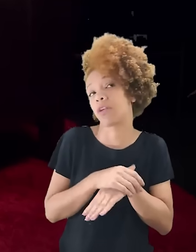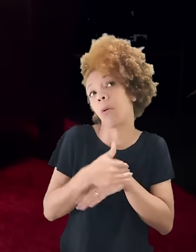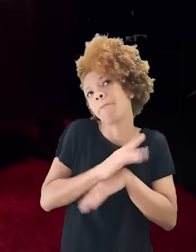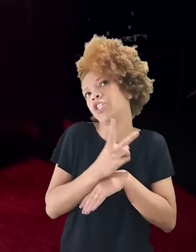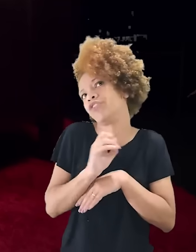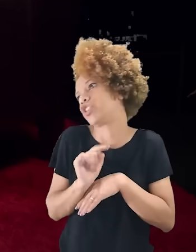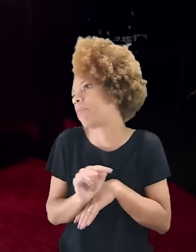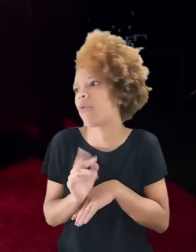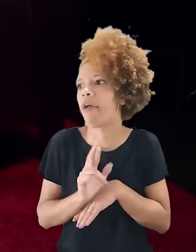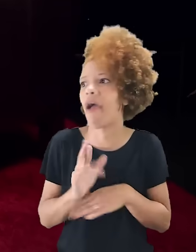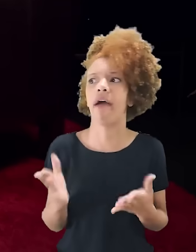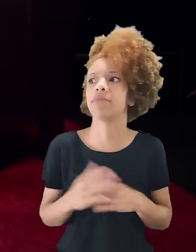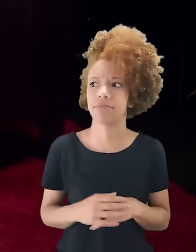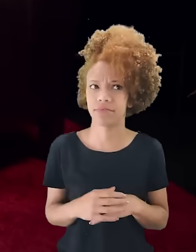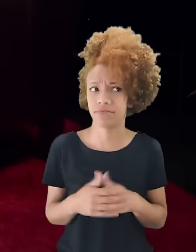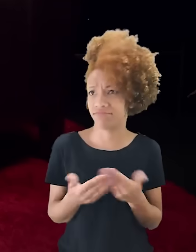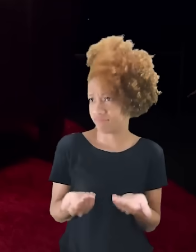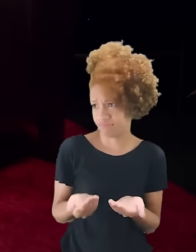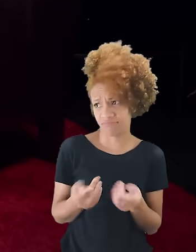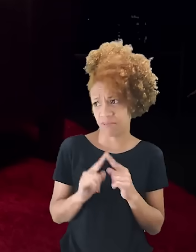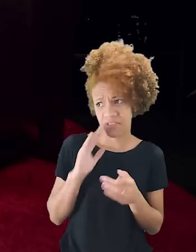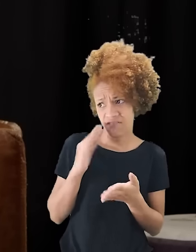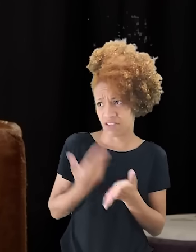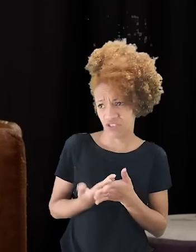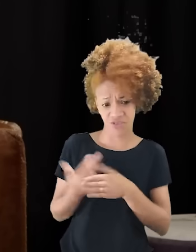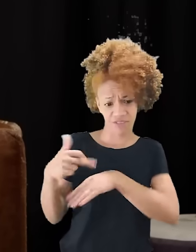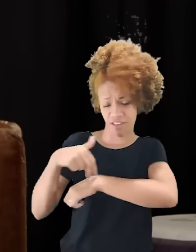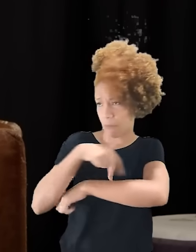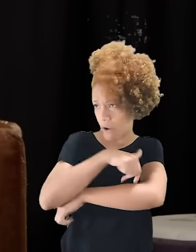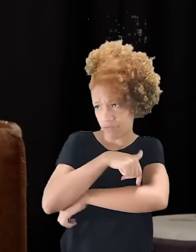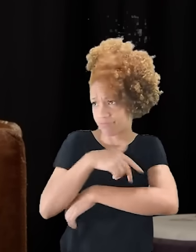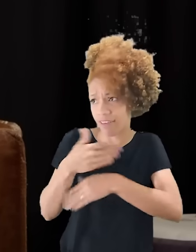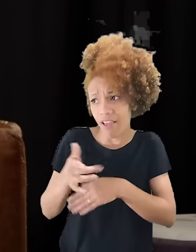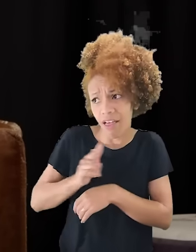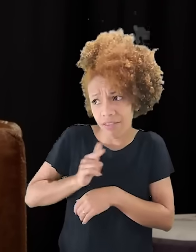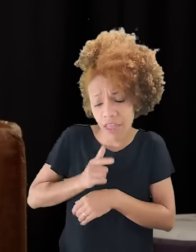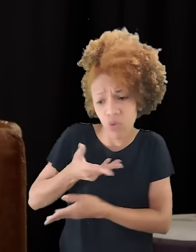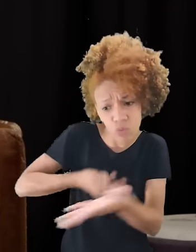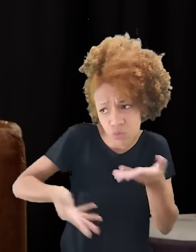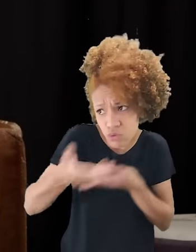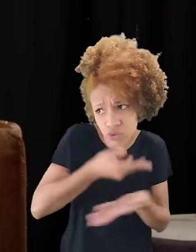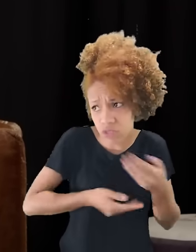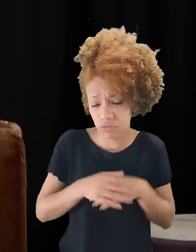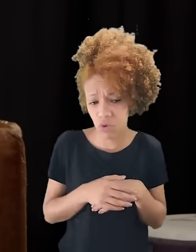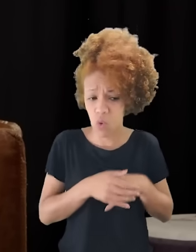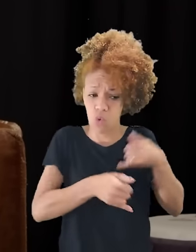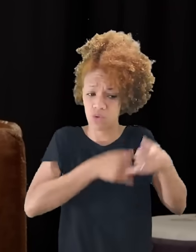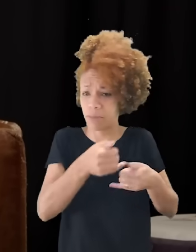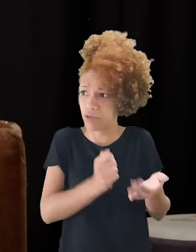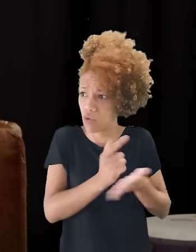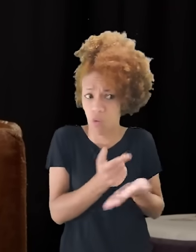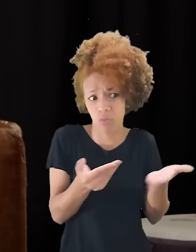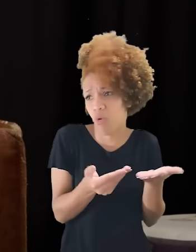20.000 é tipo um absurdo né a pessoa ter mas eu acredito muito que a moda ela é Ela tem um giro né Tipo o sapato que eu compro por